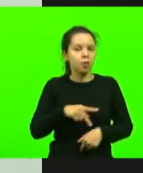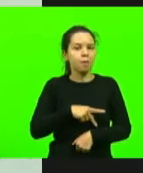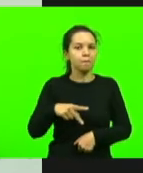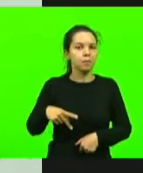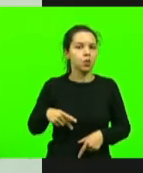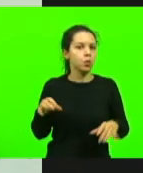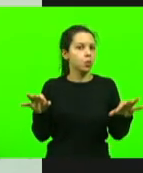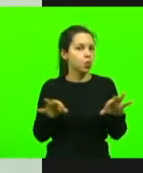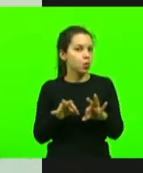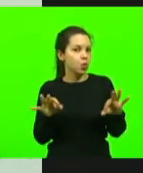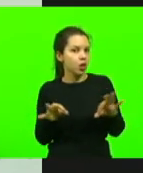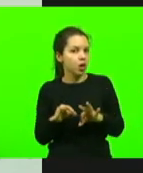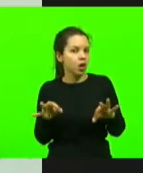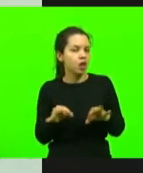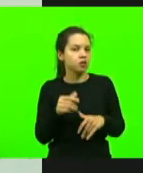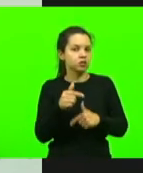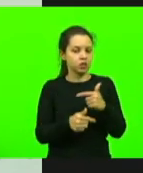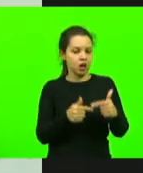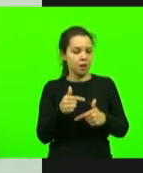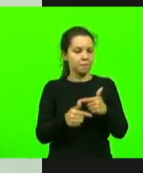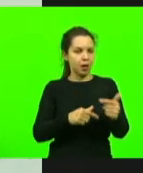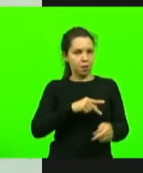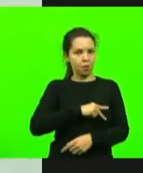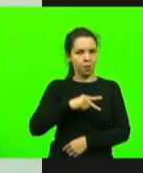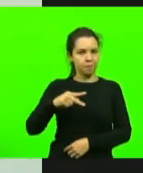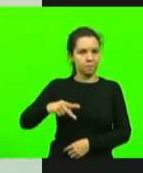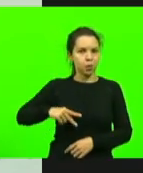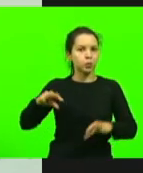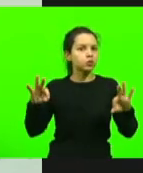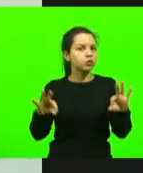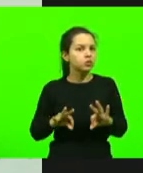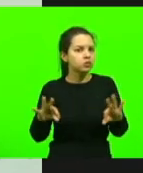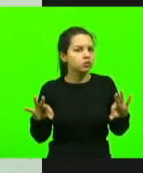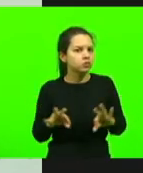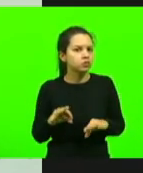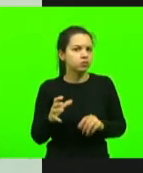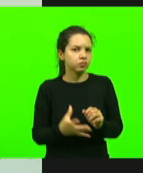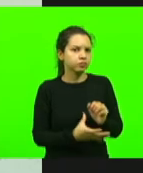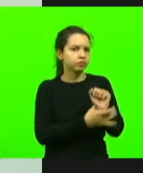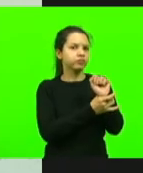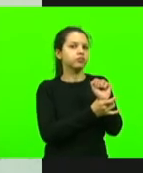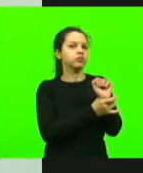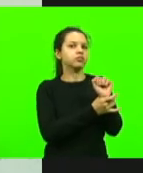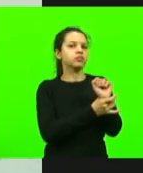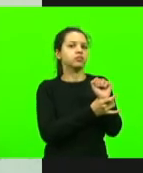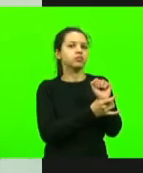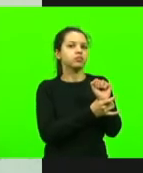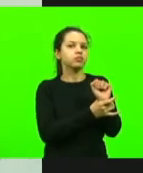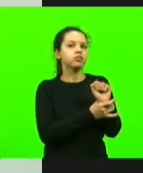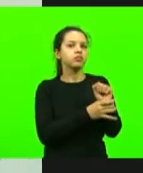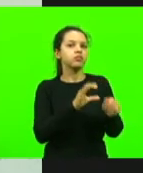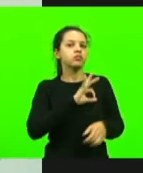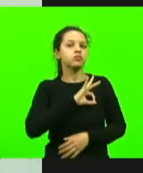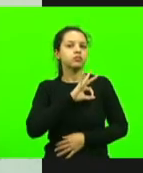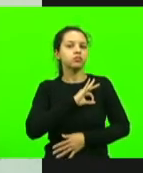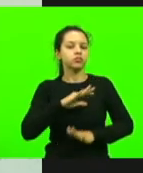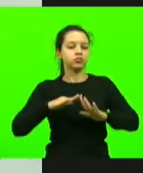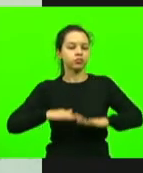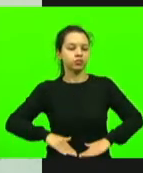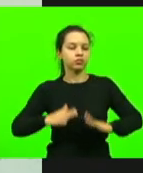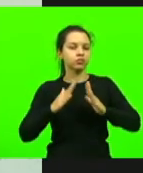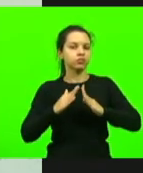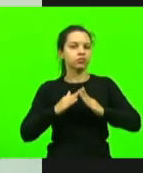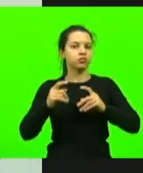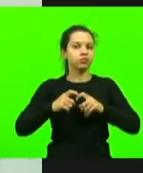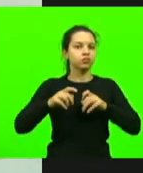o dia sem atividade pública da segurança do policial fica em casa ou médico